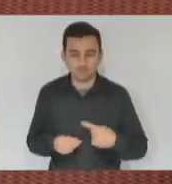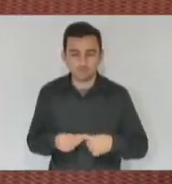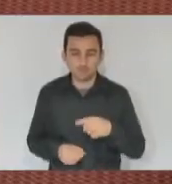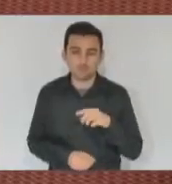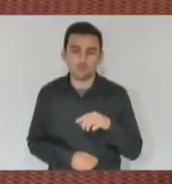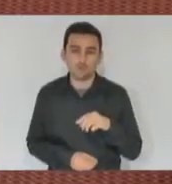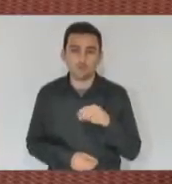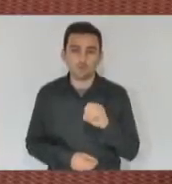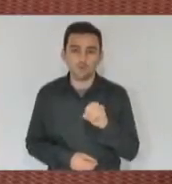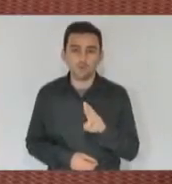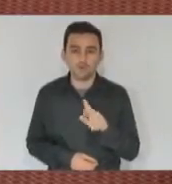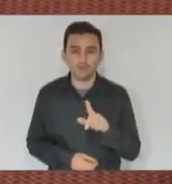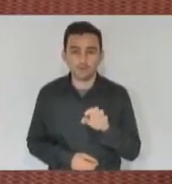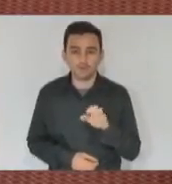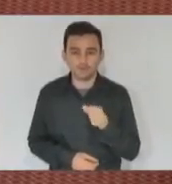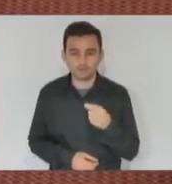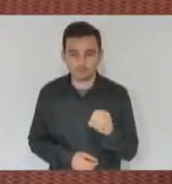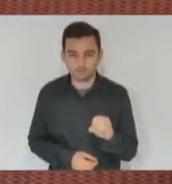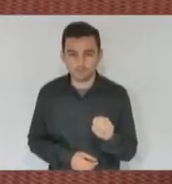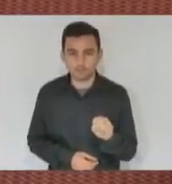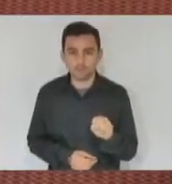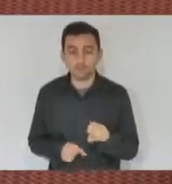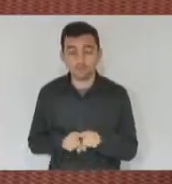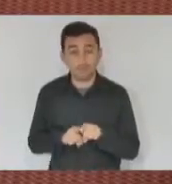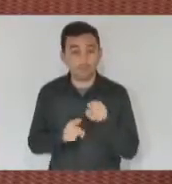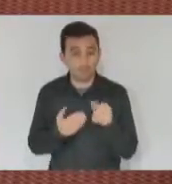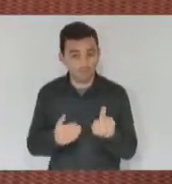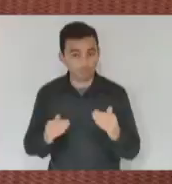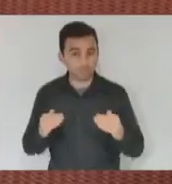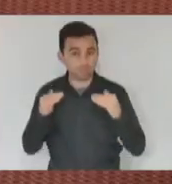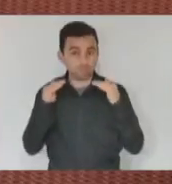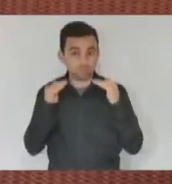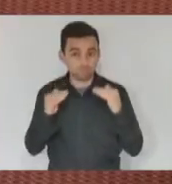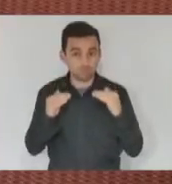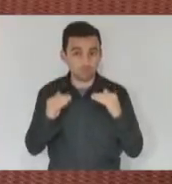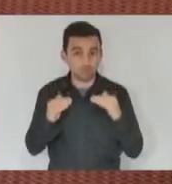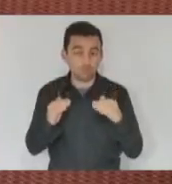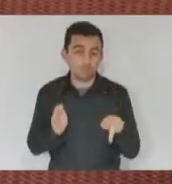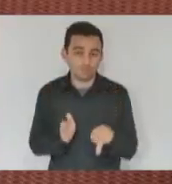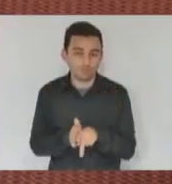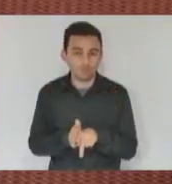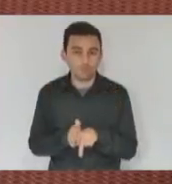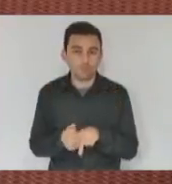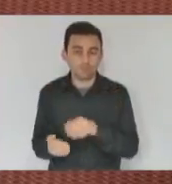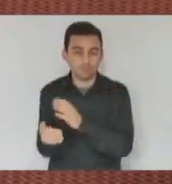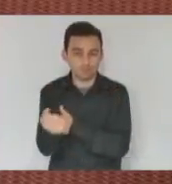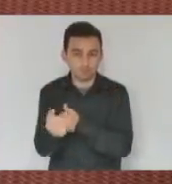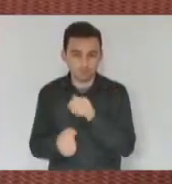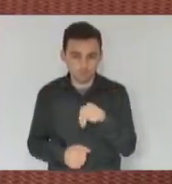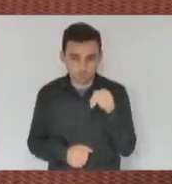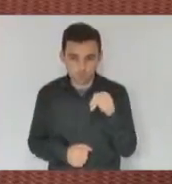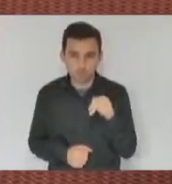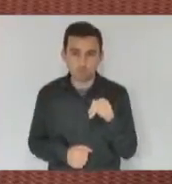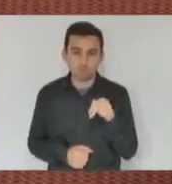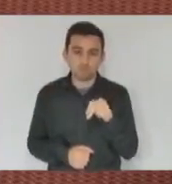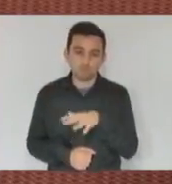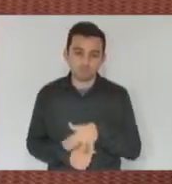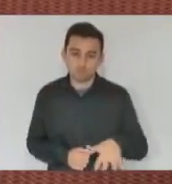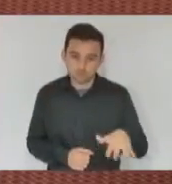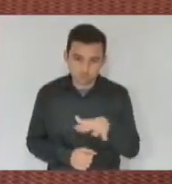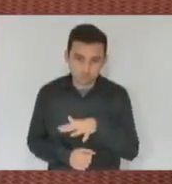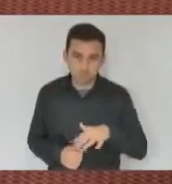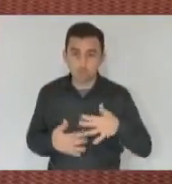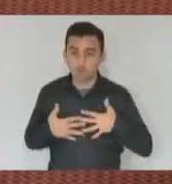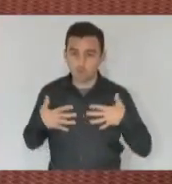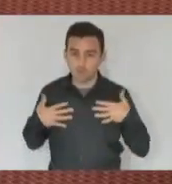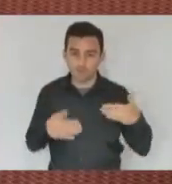pastor Valmor, que é nosso superintendente também da Igreja Quadrangular, da região de Braço do Norte, que nos honram prestigiando